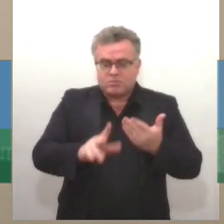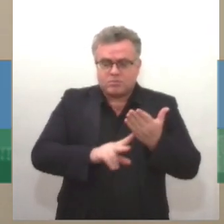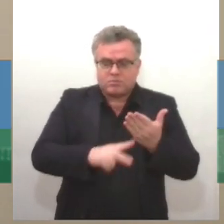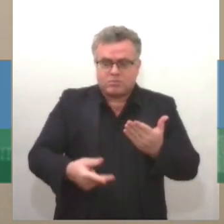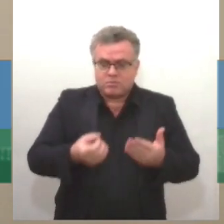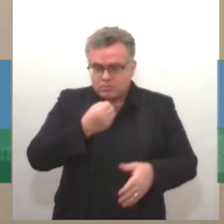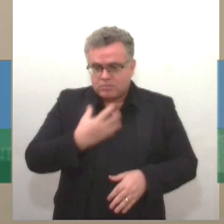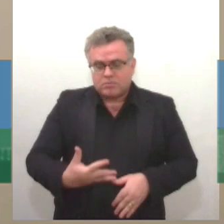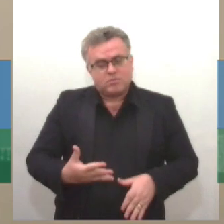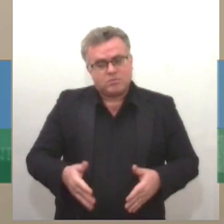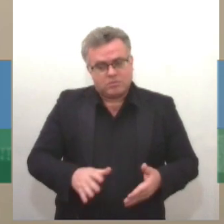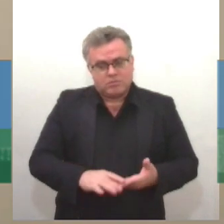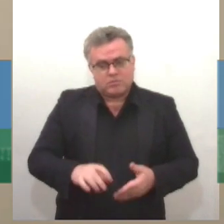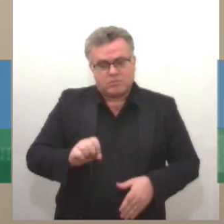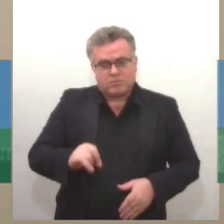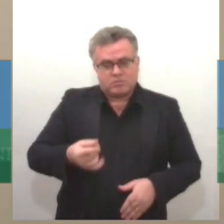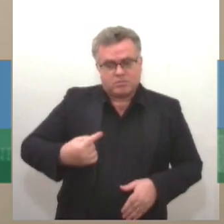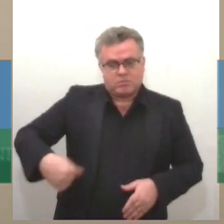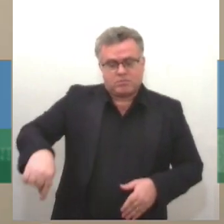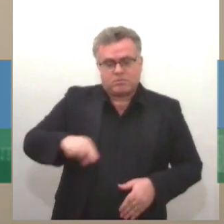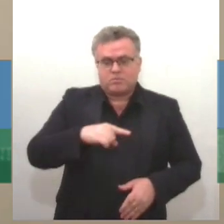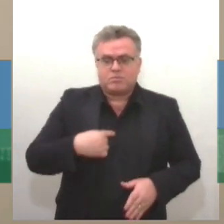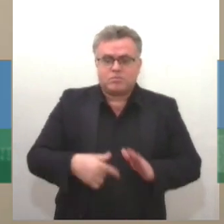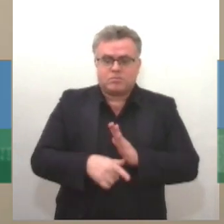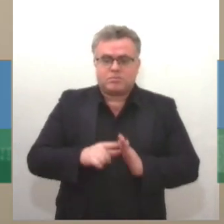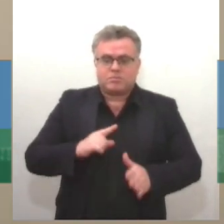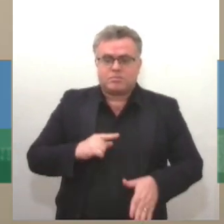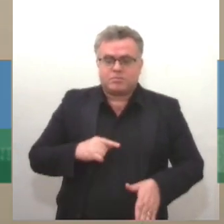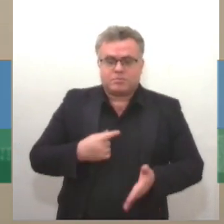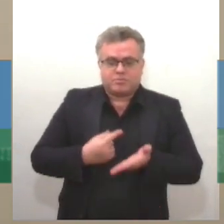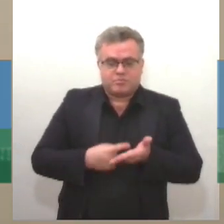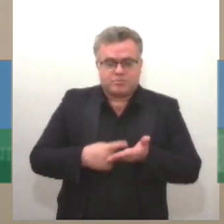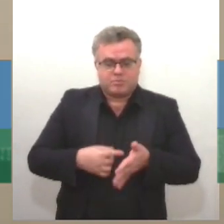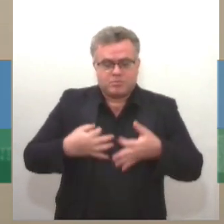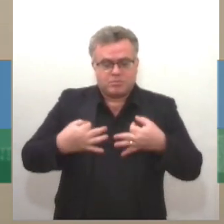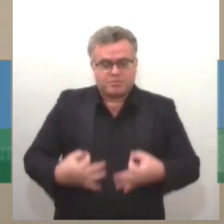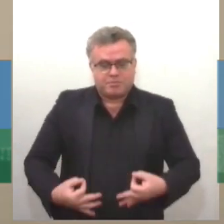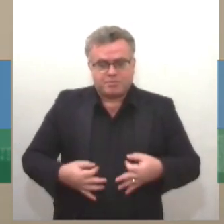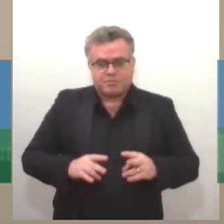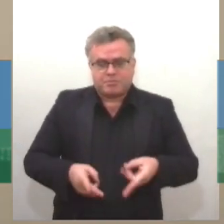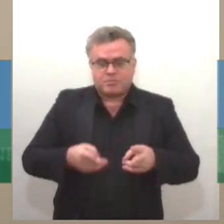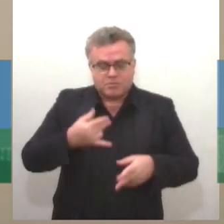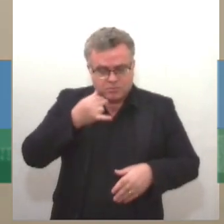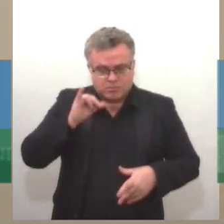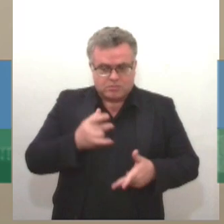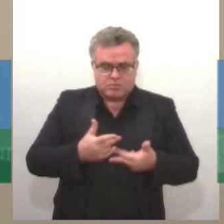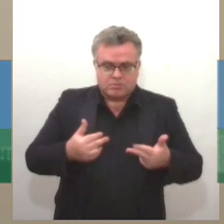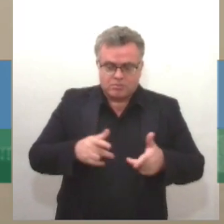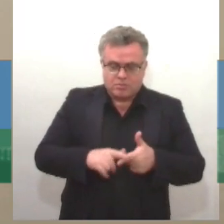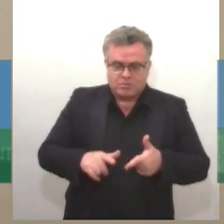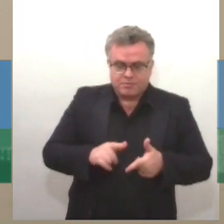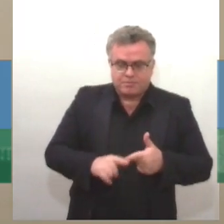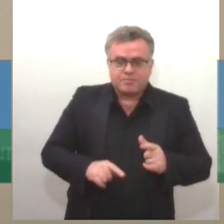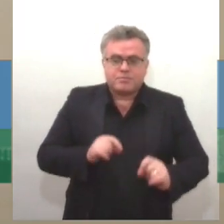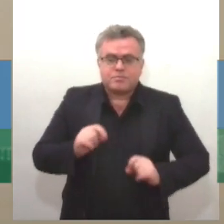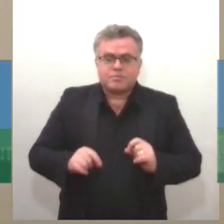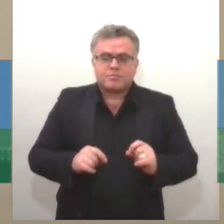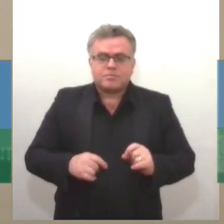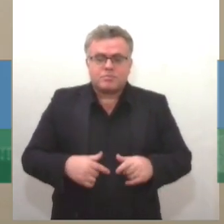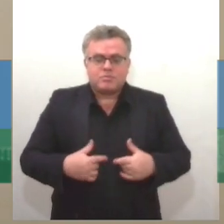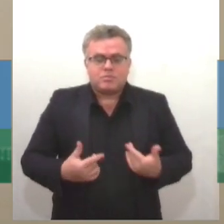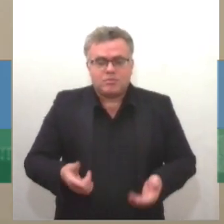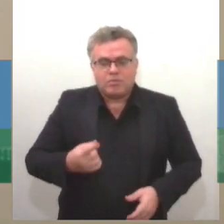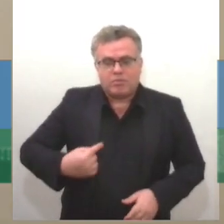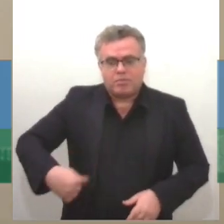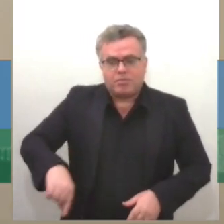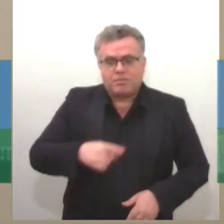se antecipar enquanto cidadão, para evitar que isso aconteça, pensando nesse cenário sugerido por